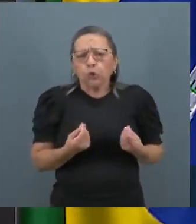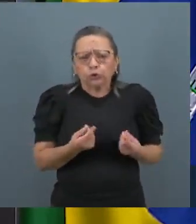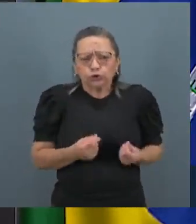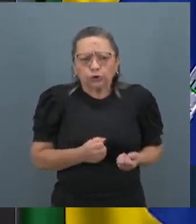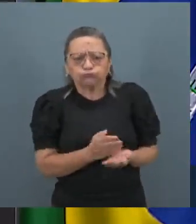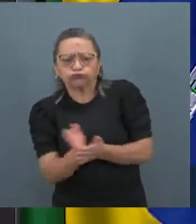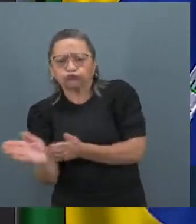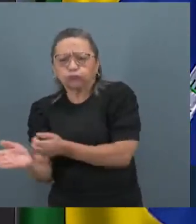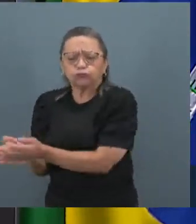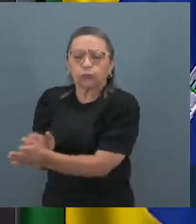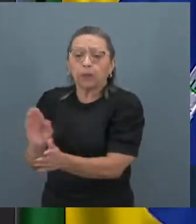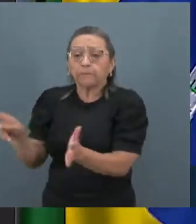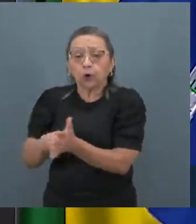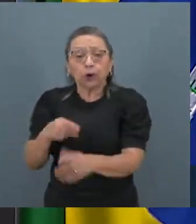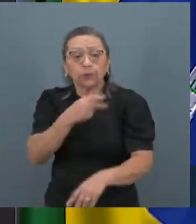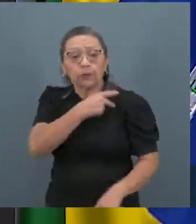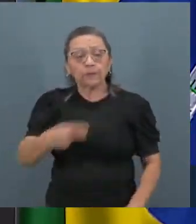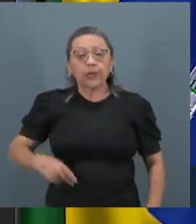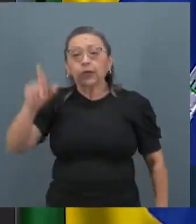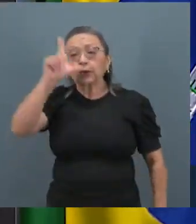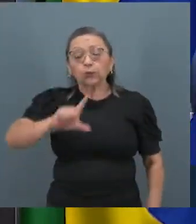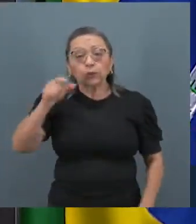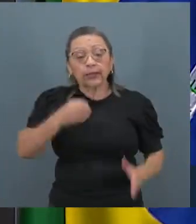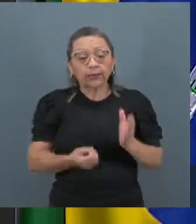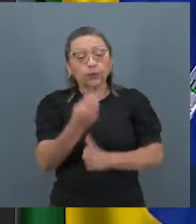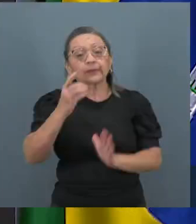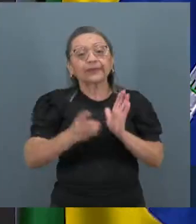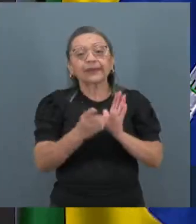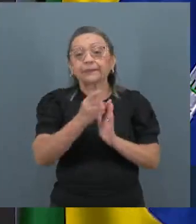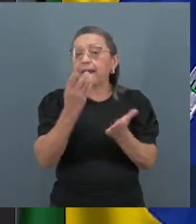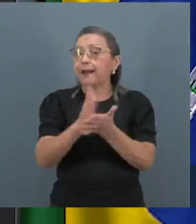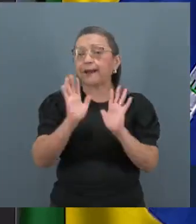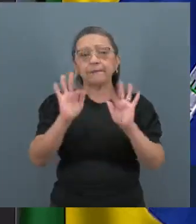que o próprio Lula fez um decreto para acabar.